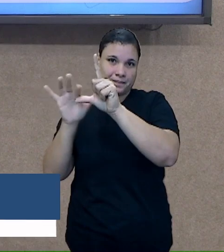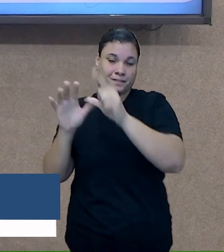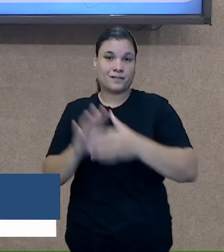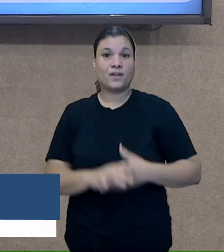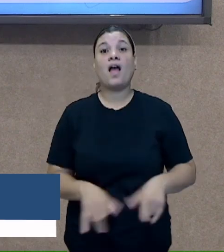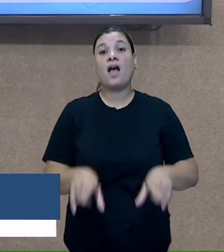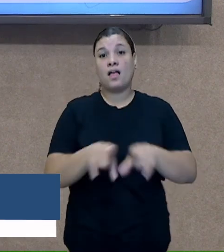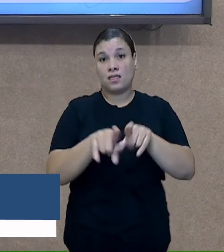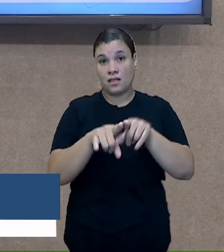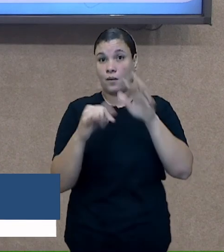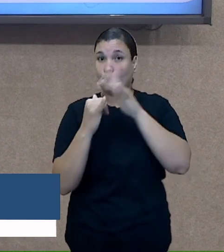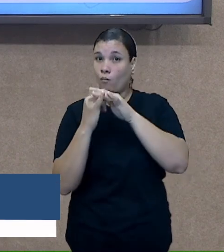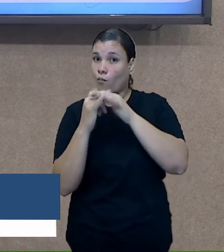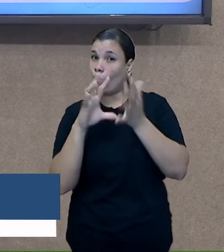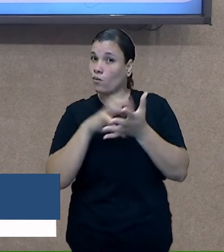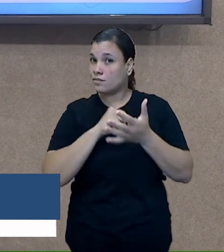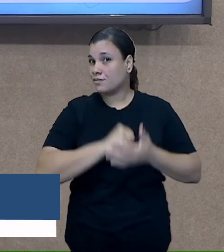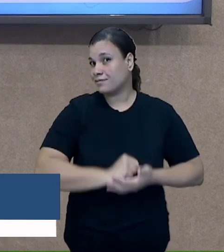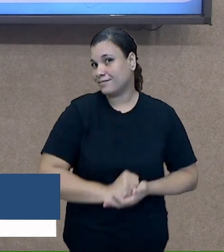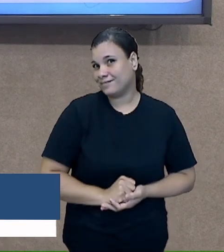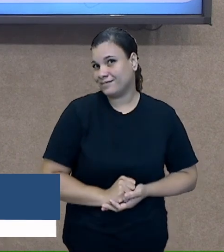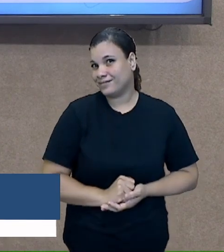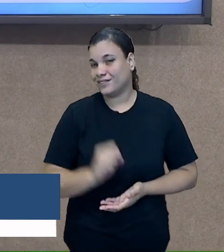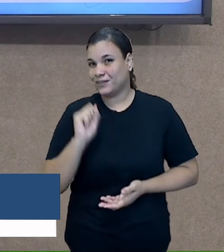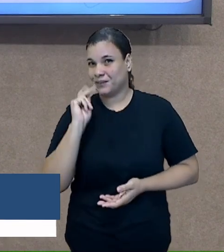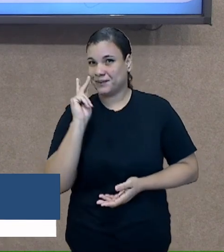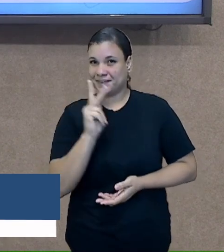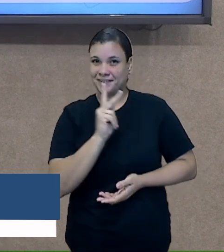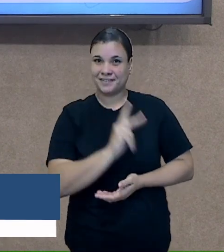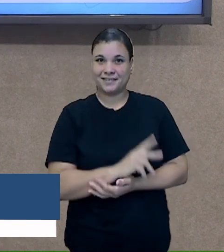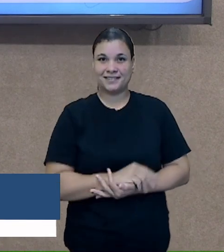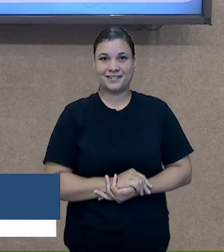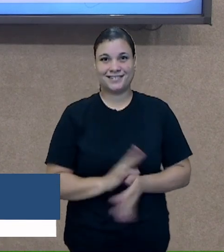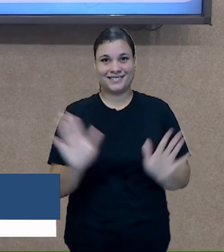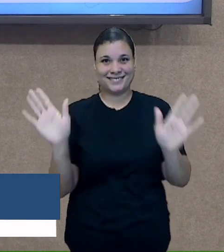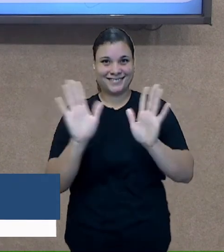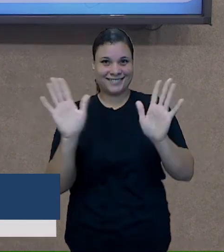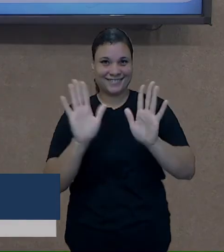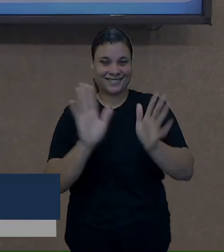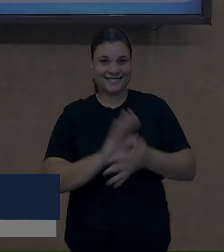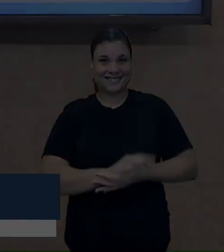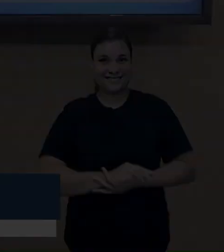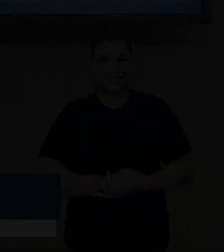e se inscreva em nosso canal do YouTube SMED-GV. Até mais!